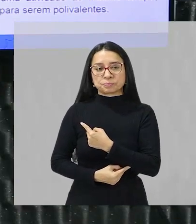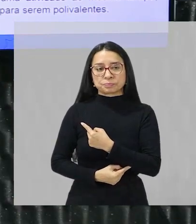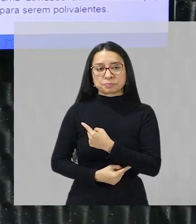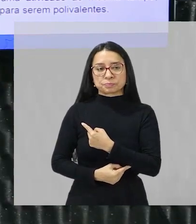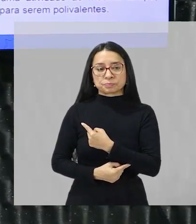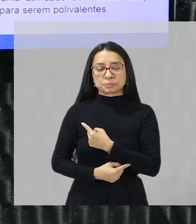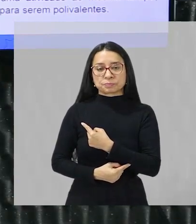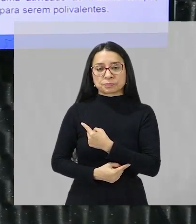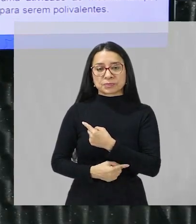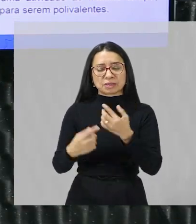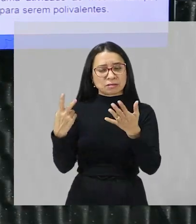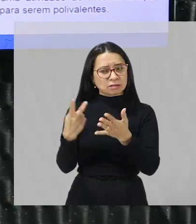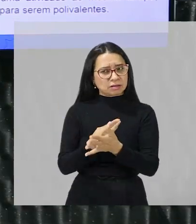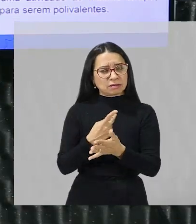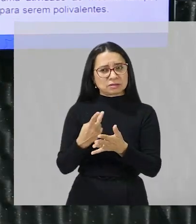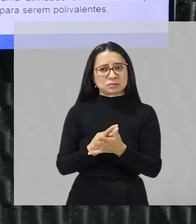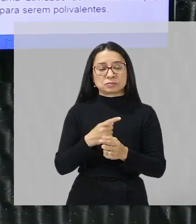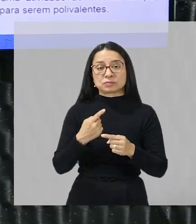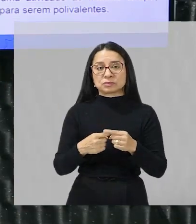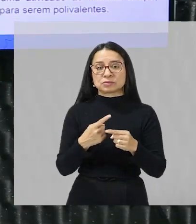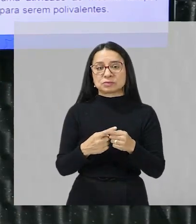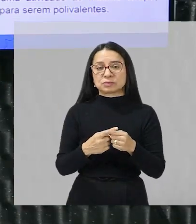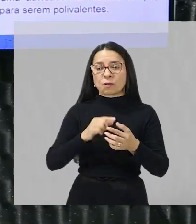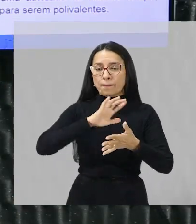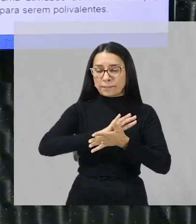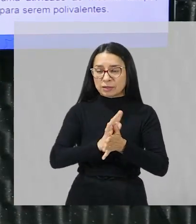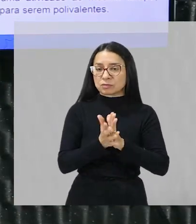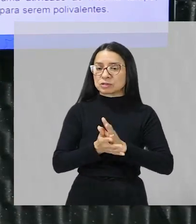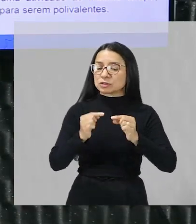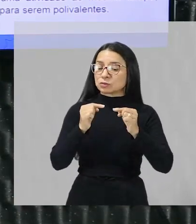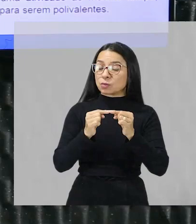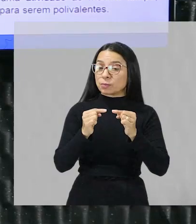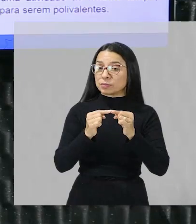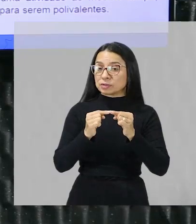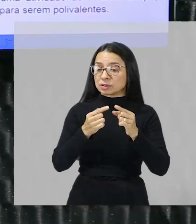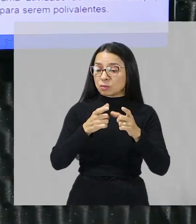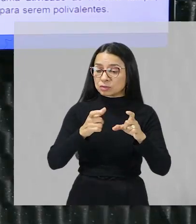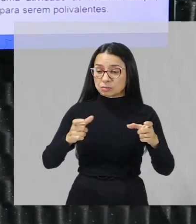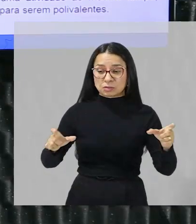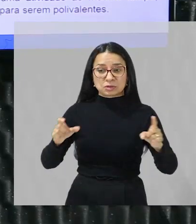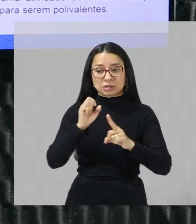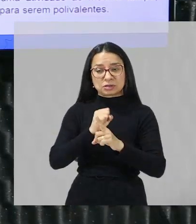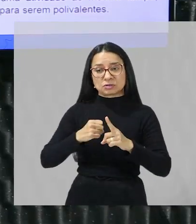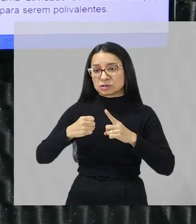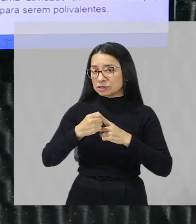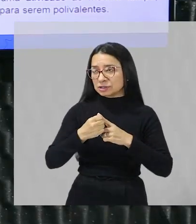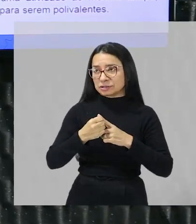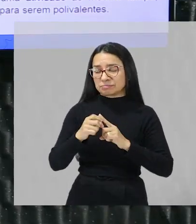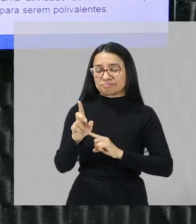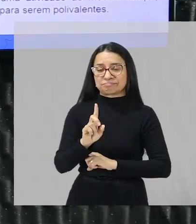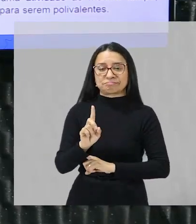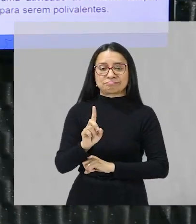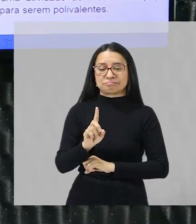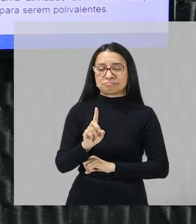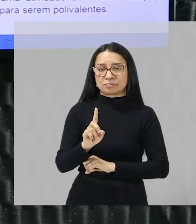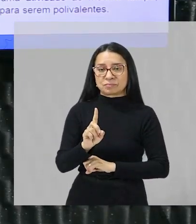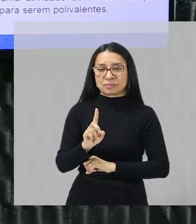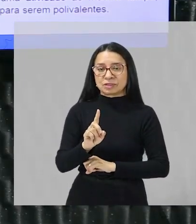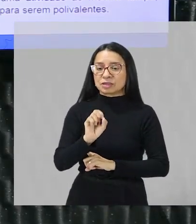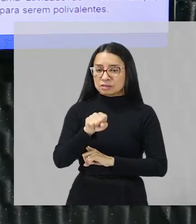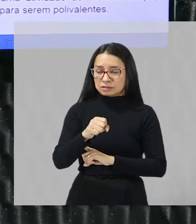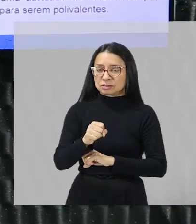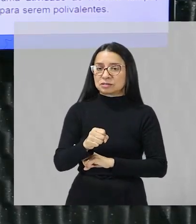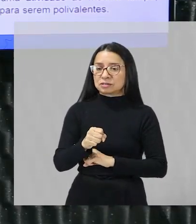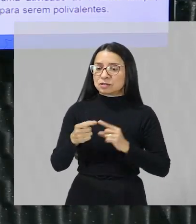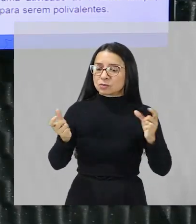só que o final, de novo, está errado. Porque a questão não é a força física necessariamente. Existem vários tipos diferentes